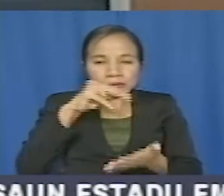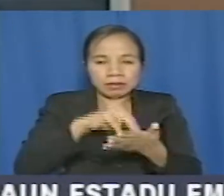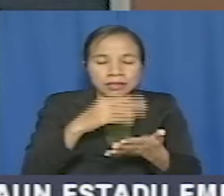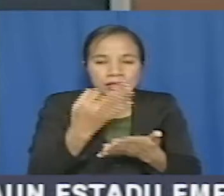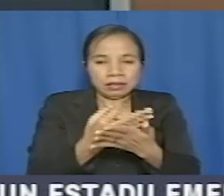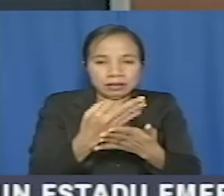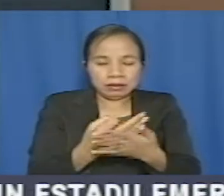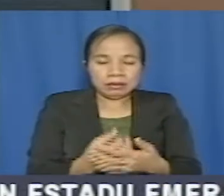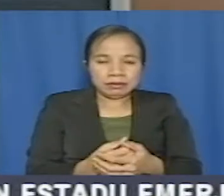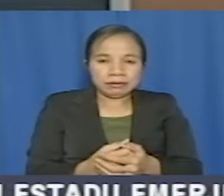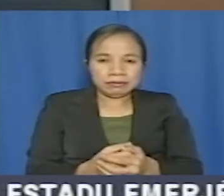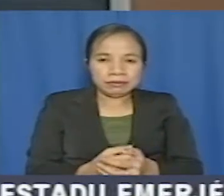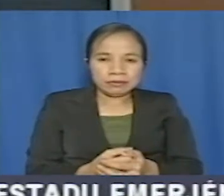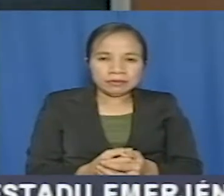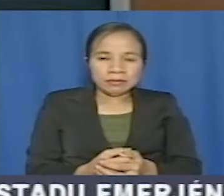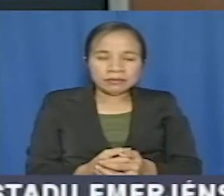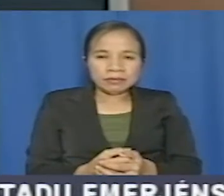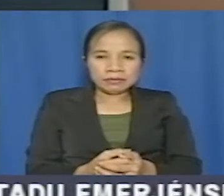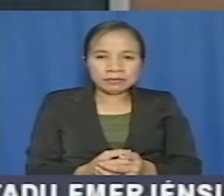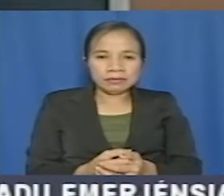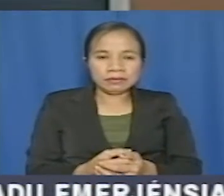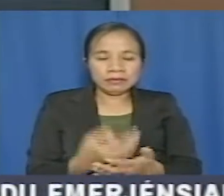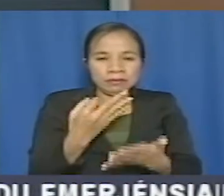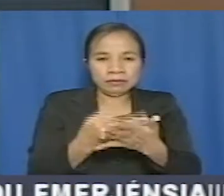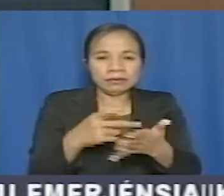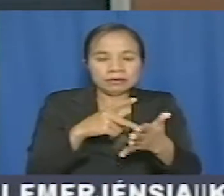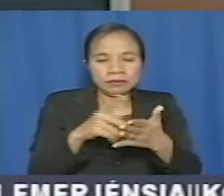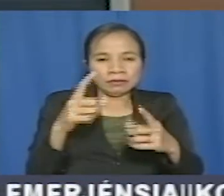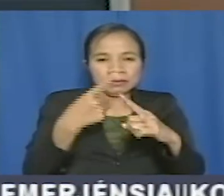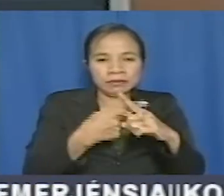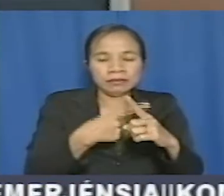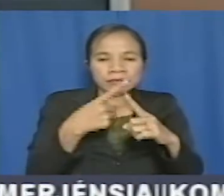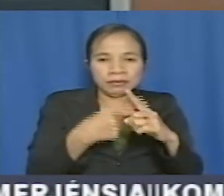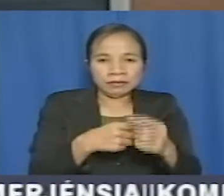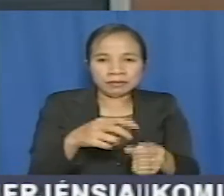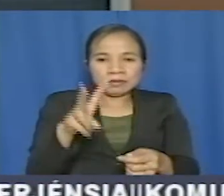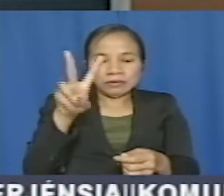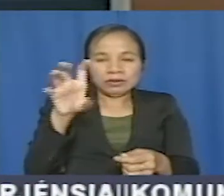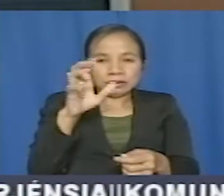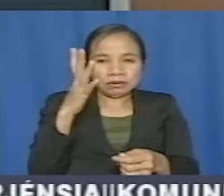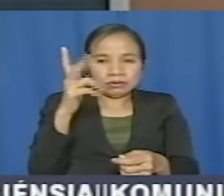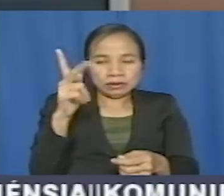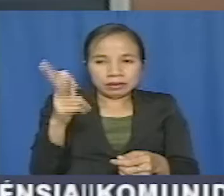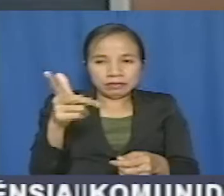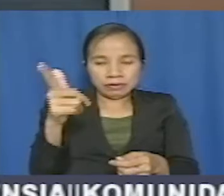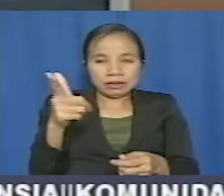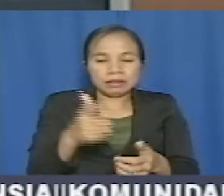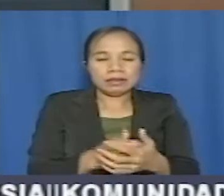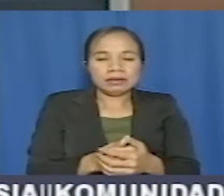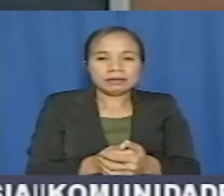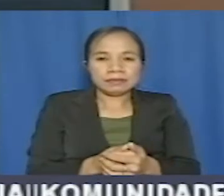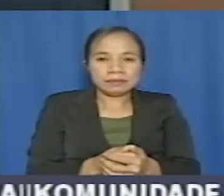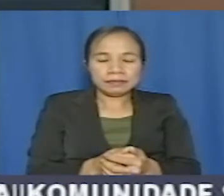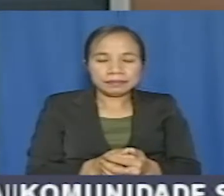Agora, homo ninha be montante ba aluga, mas fulan fulan 220, cada fulan, fulan roda, nem bercer